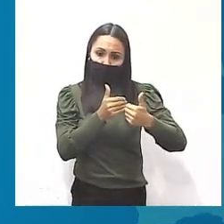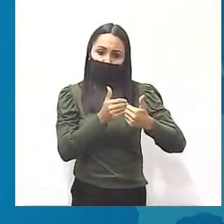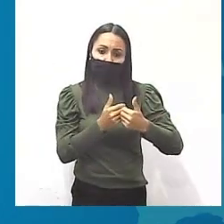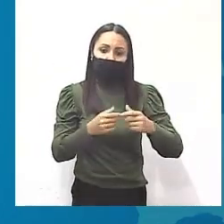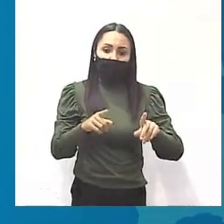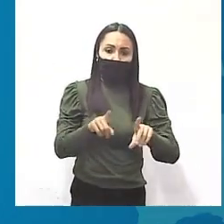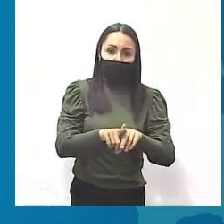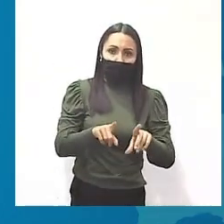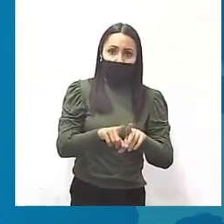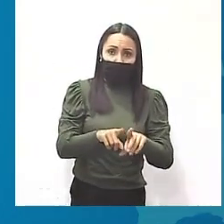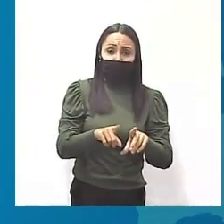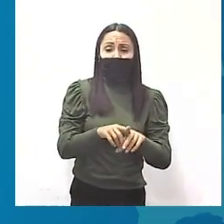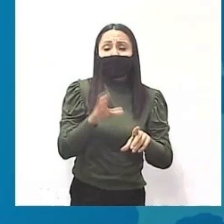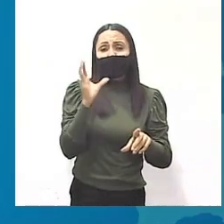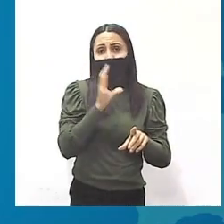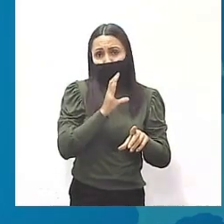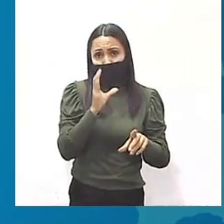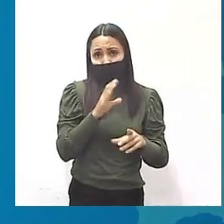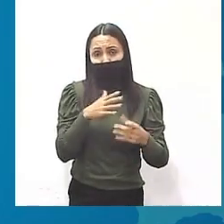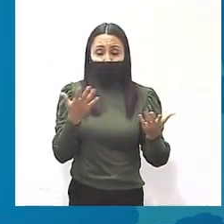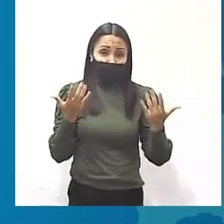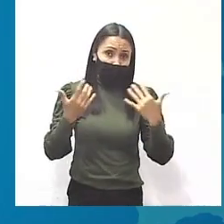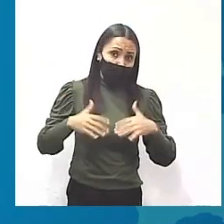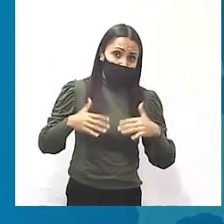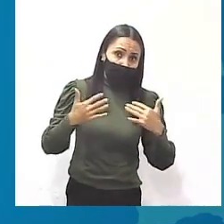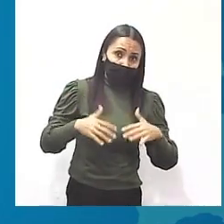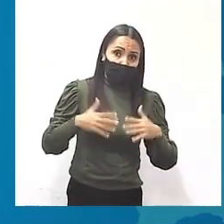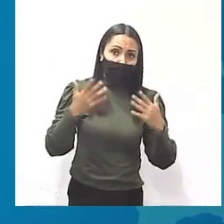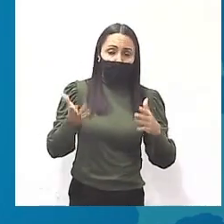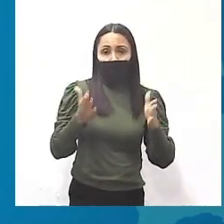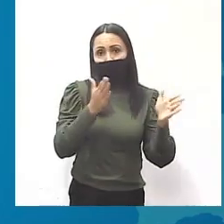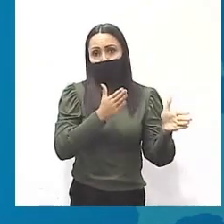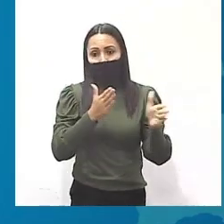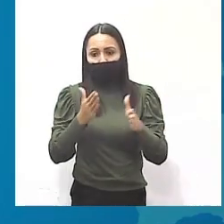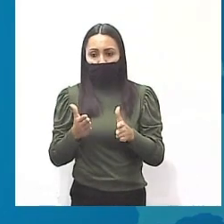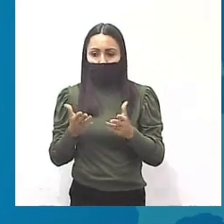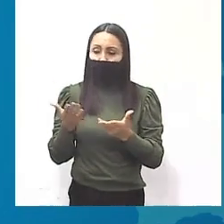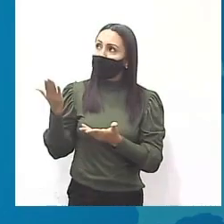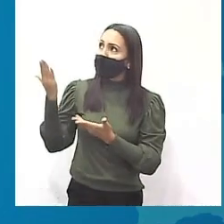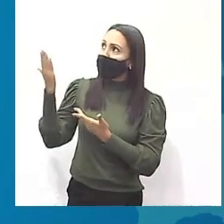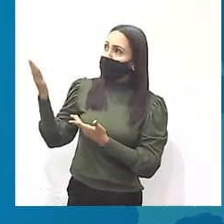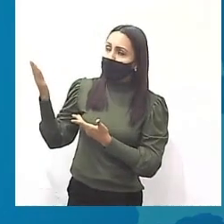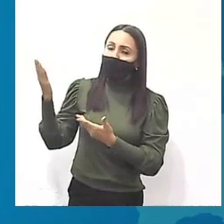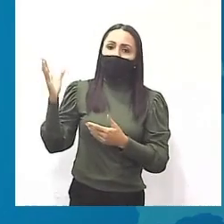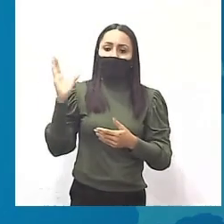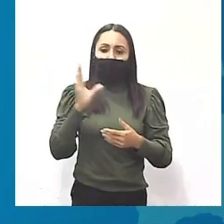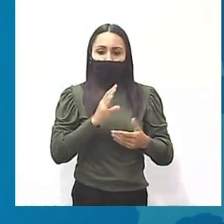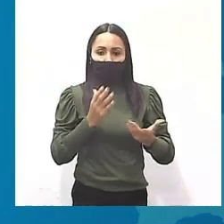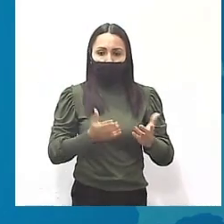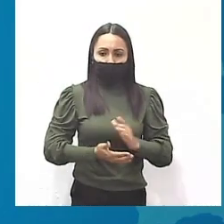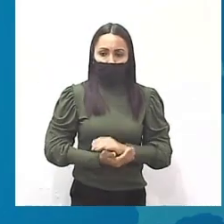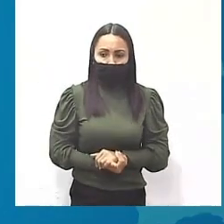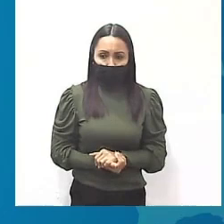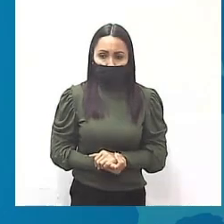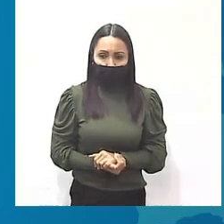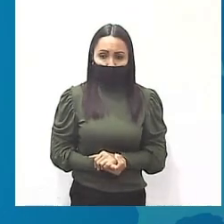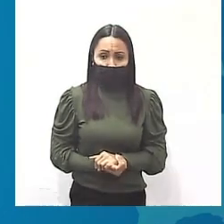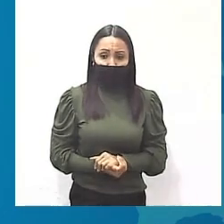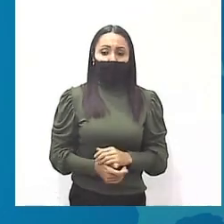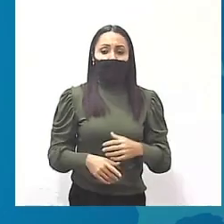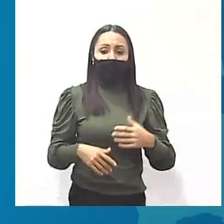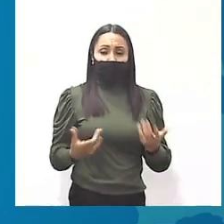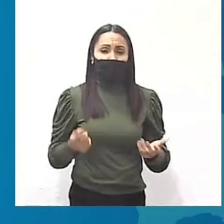também mais quentes, ou seja, tornando-se parte dessa grande ilha de calor. Outro fator também é